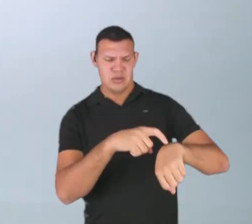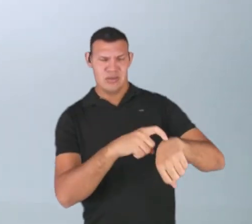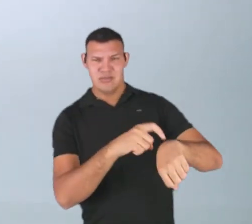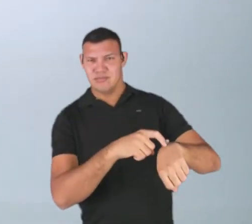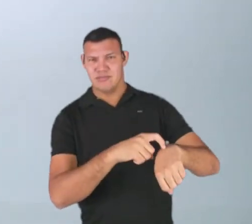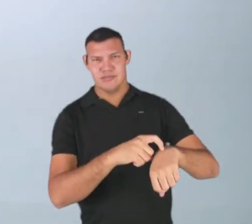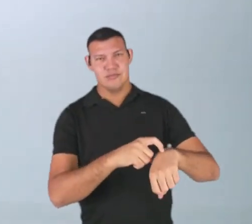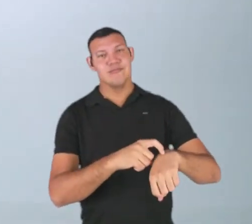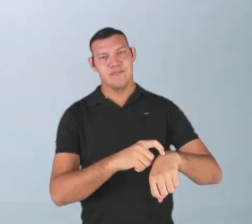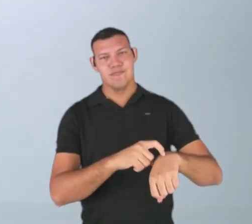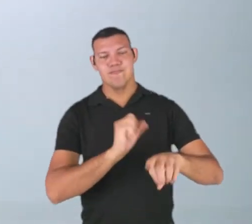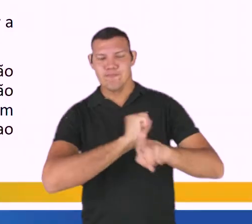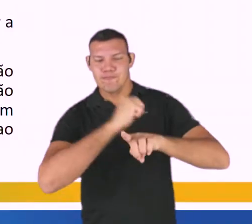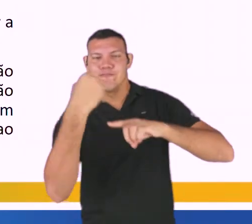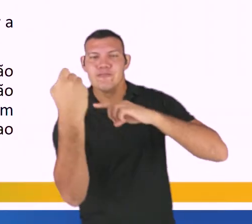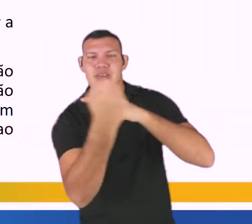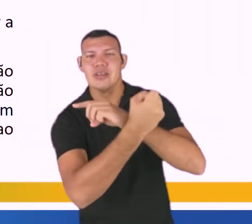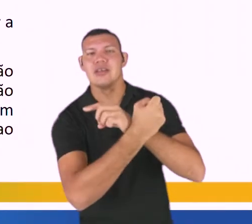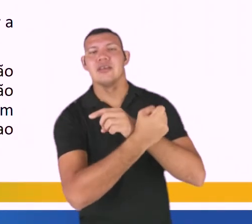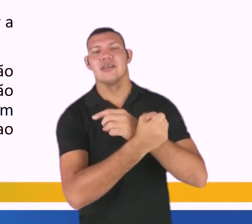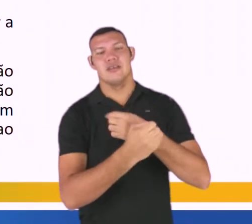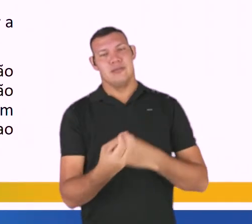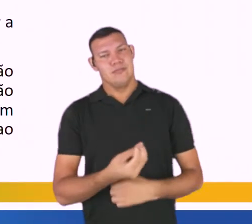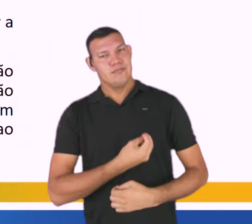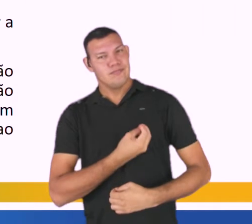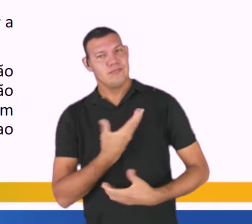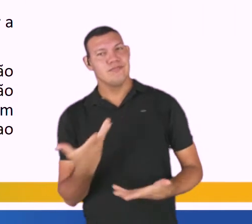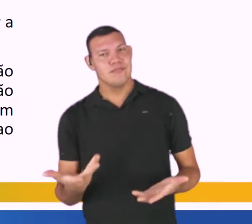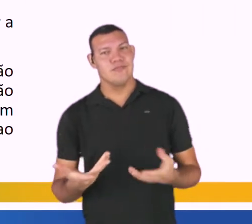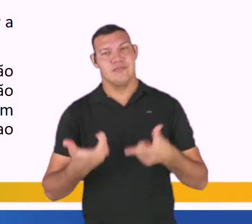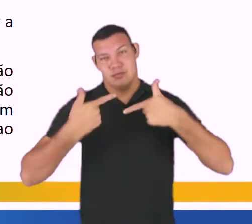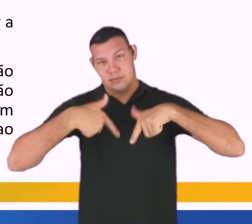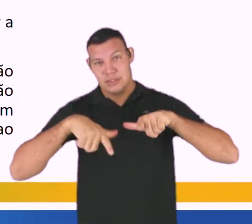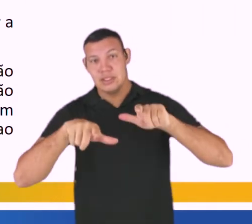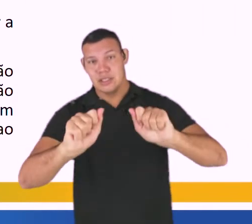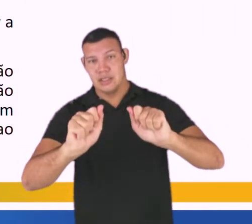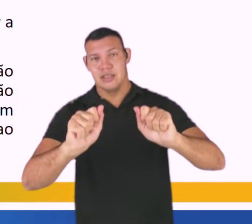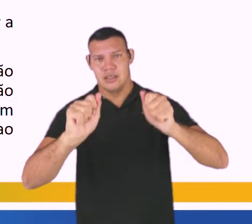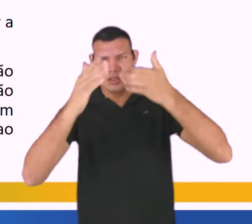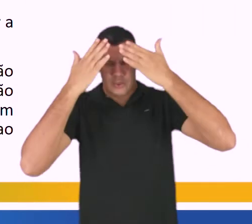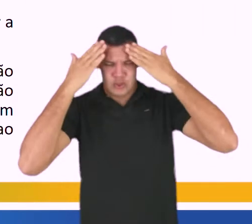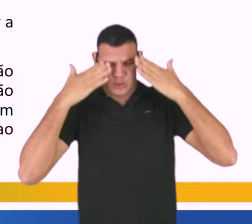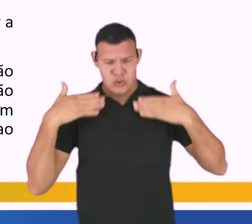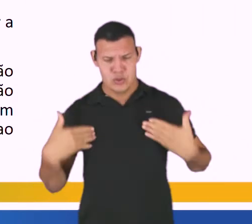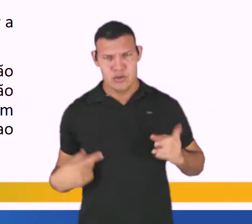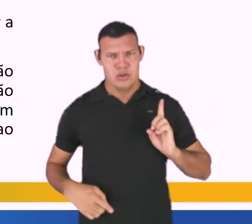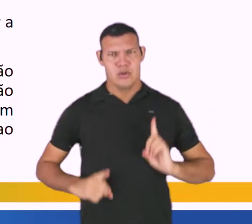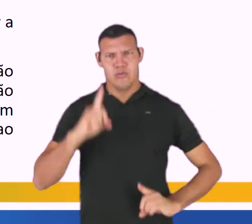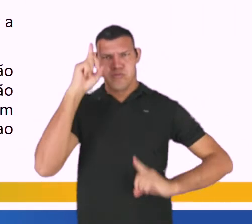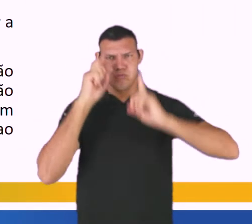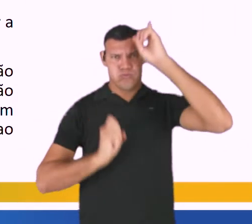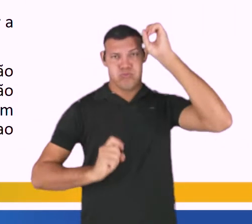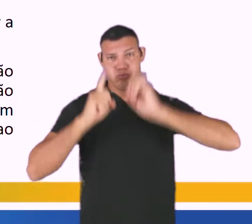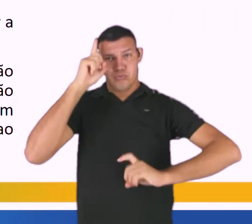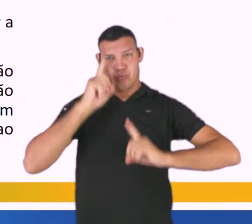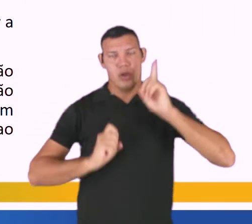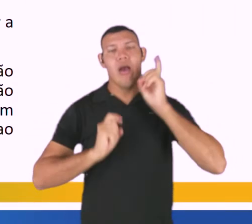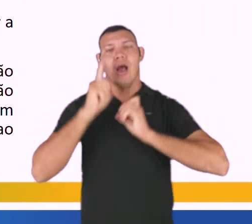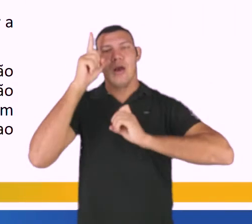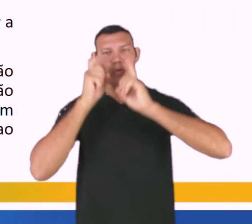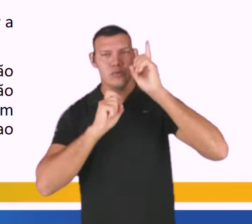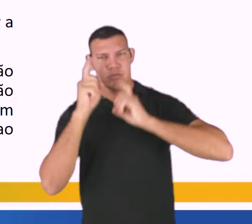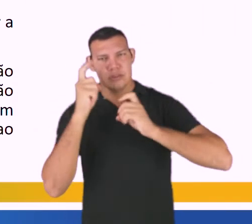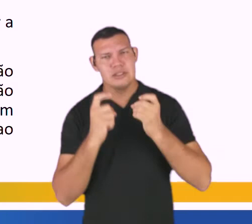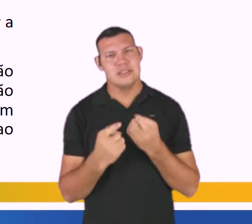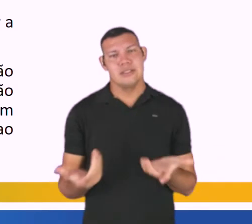o meio social em que nós estamos vivendo. Então, a linguagem do nosso corpo, ela nos ajuda a estabelecer aquilo que